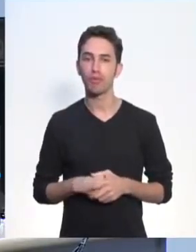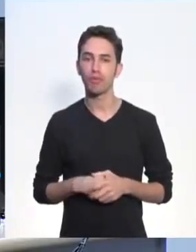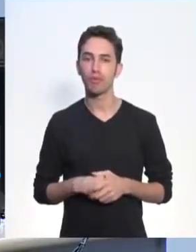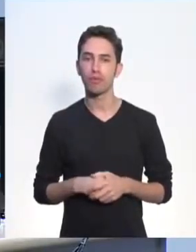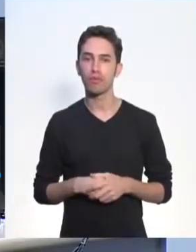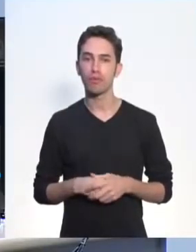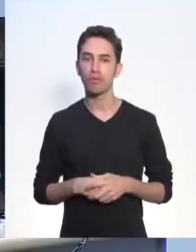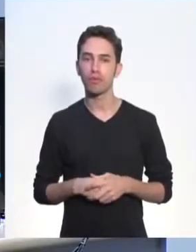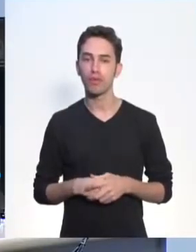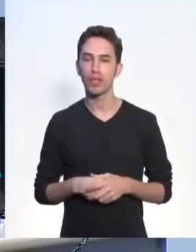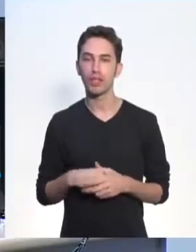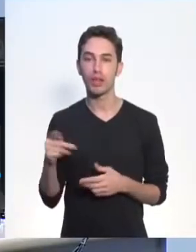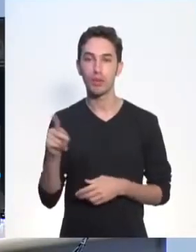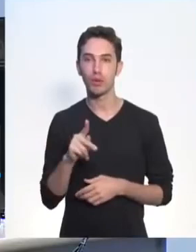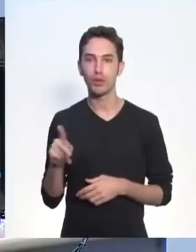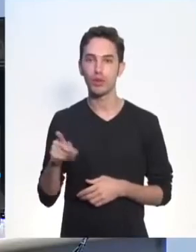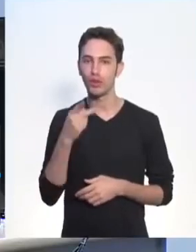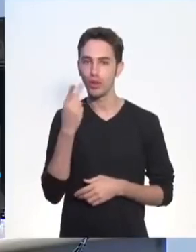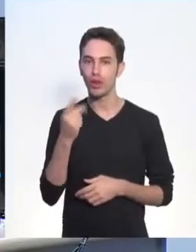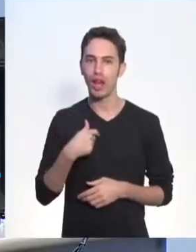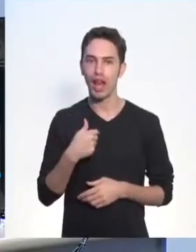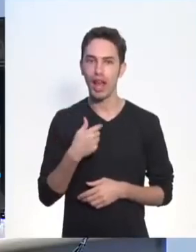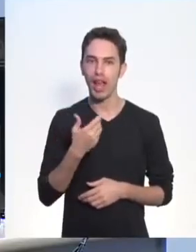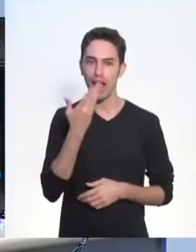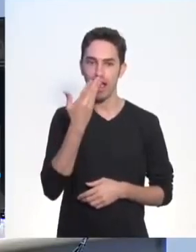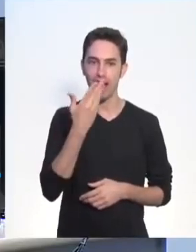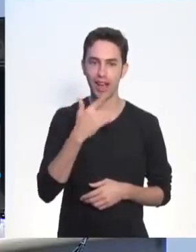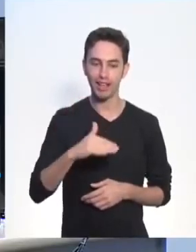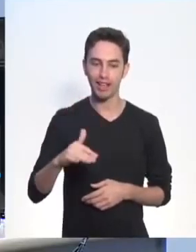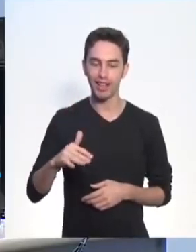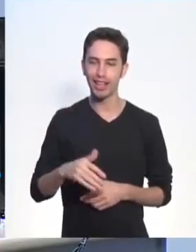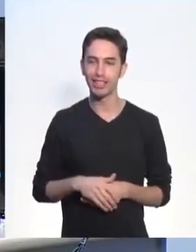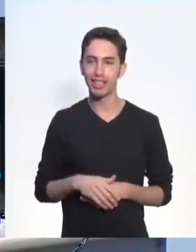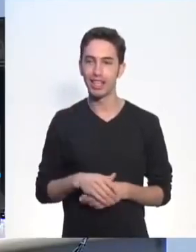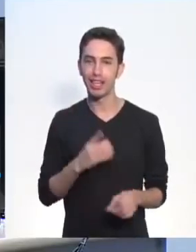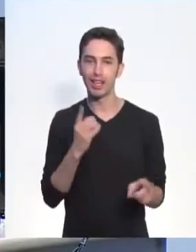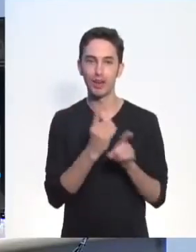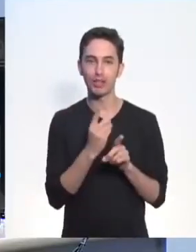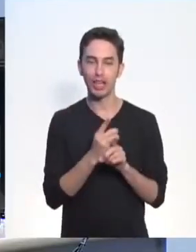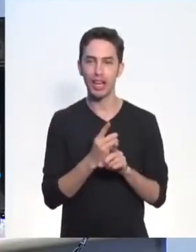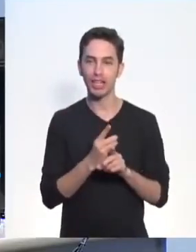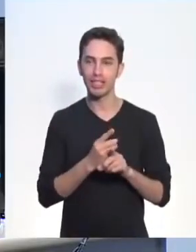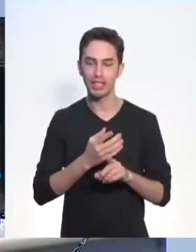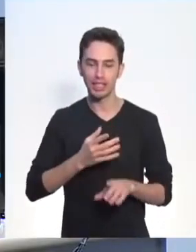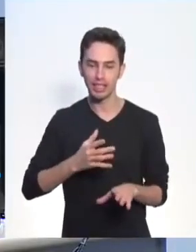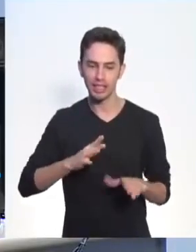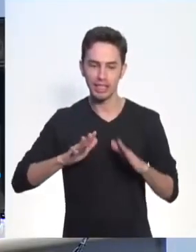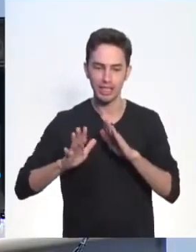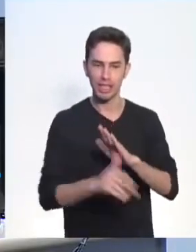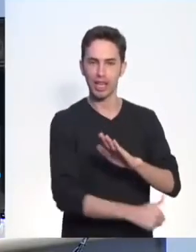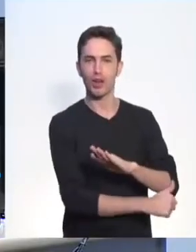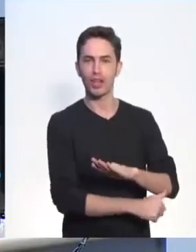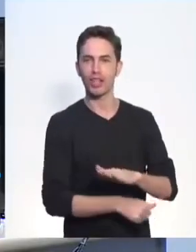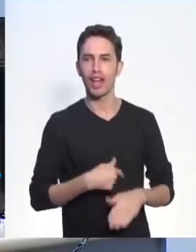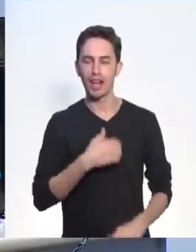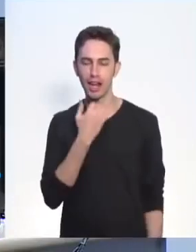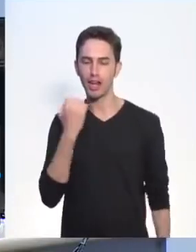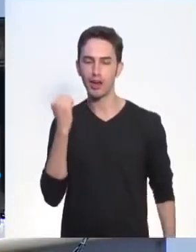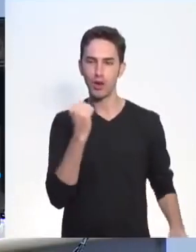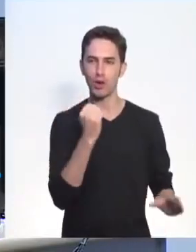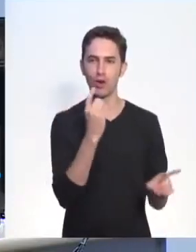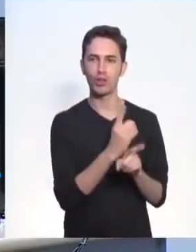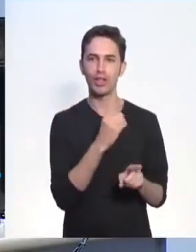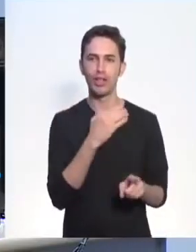Ai, tem uma prota que colocou, criança sequestrada e achada morta. Gente, pelo amor de Deus, não vamos fazer essa notícia, não. Vamos fazer uma notícia